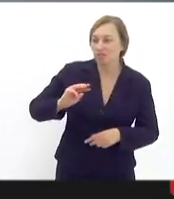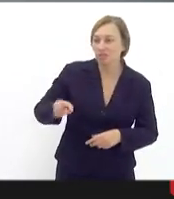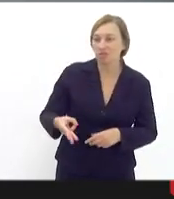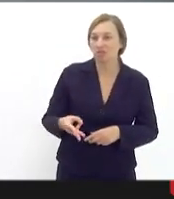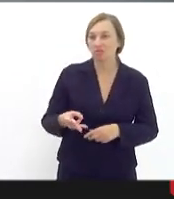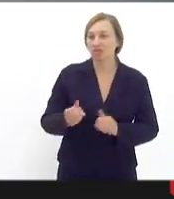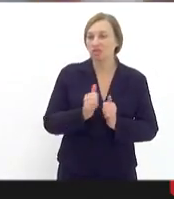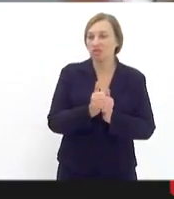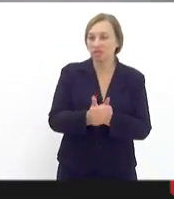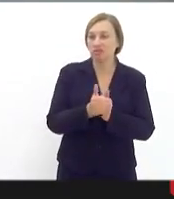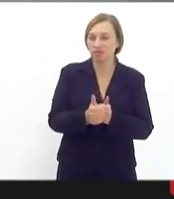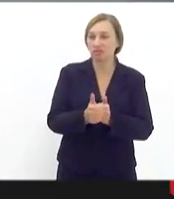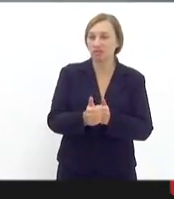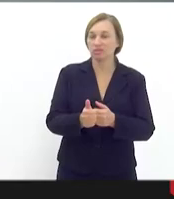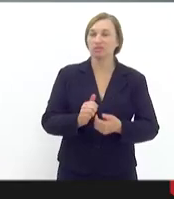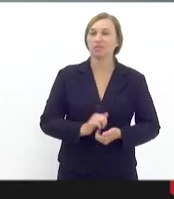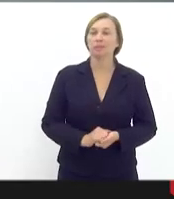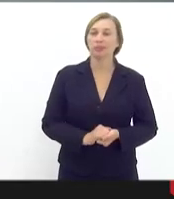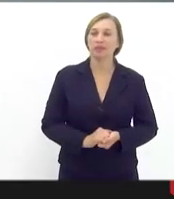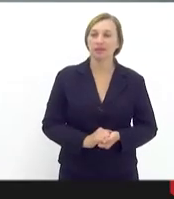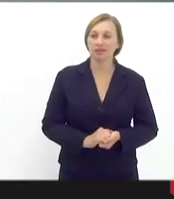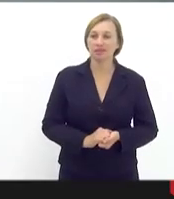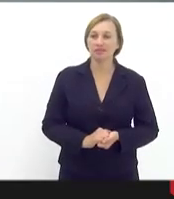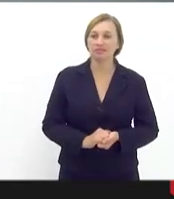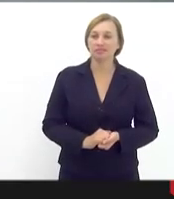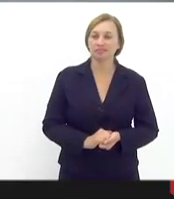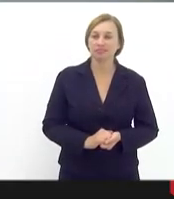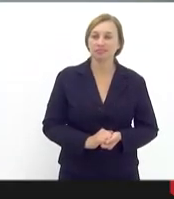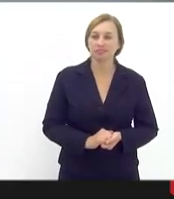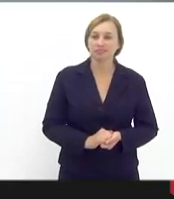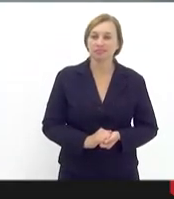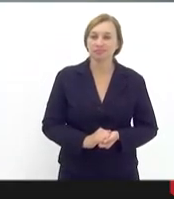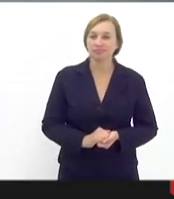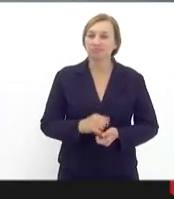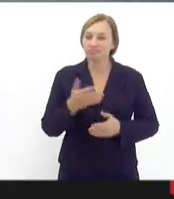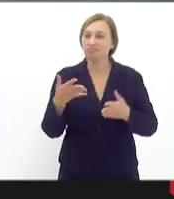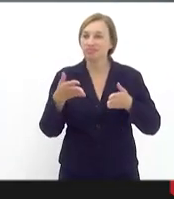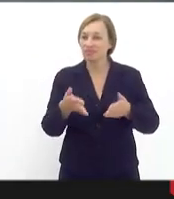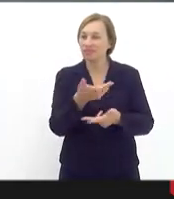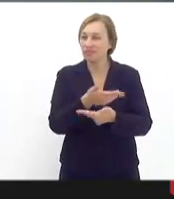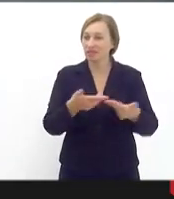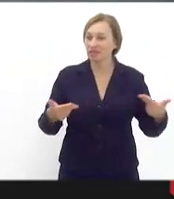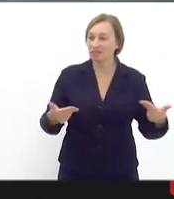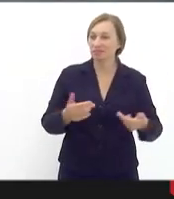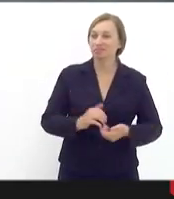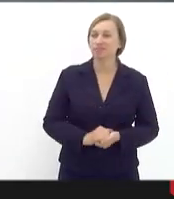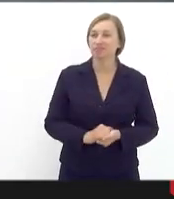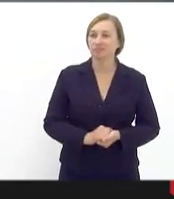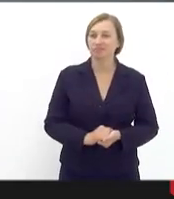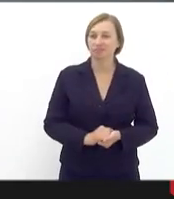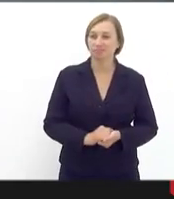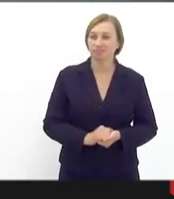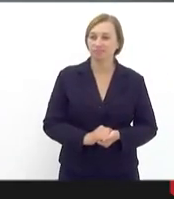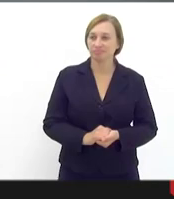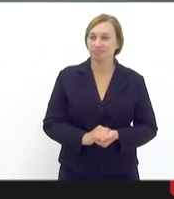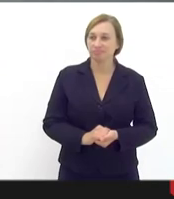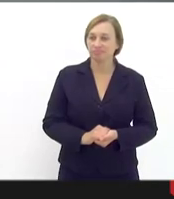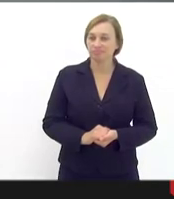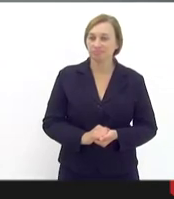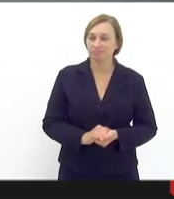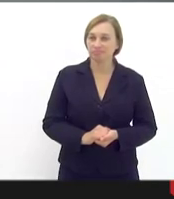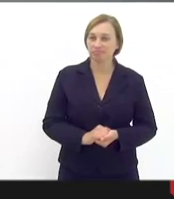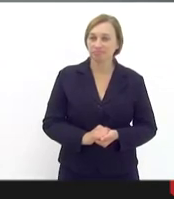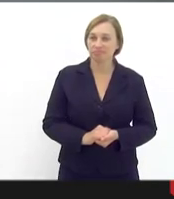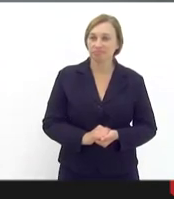e por que você é chamado como referência para falar disso. E você foca várias coisas, né, importantes, né? Você tem